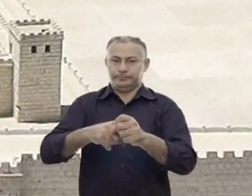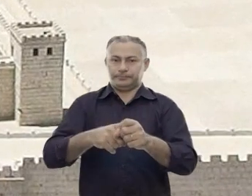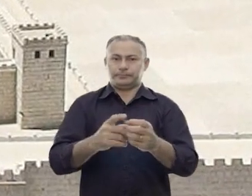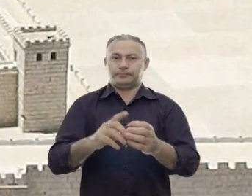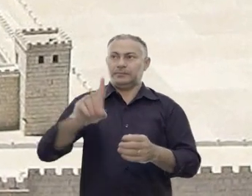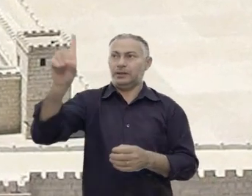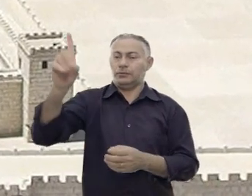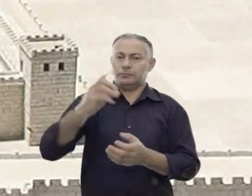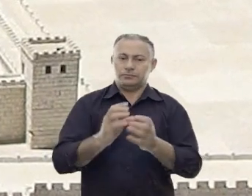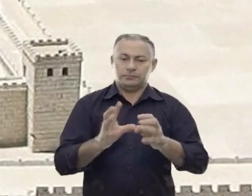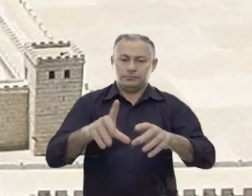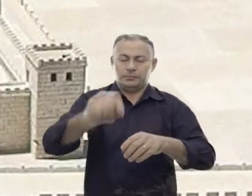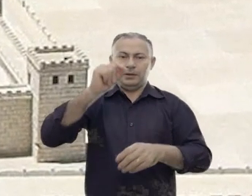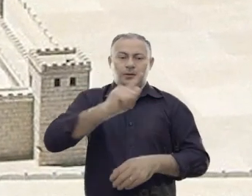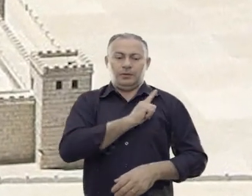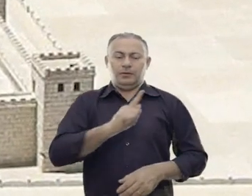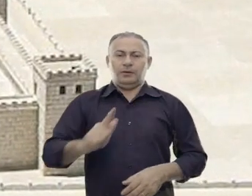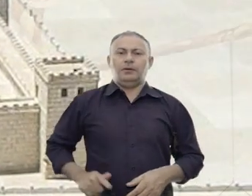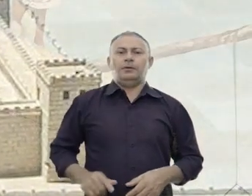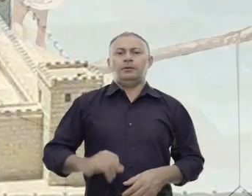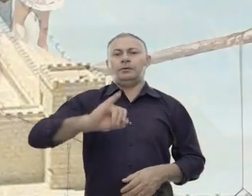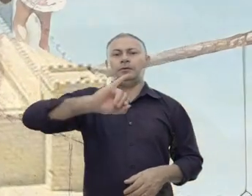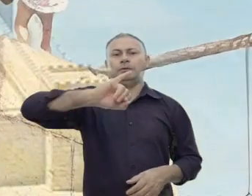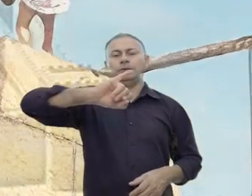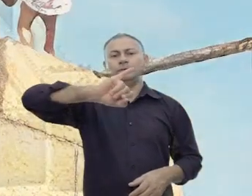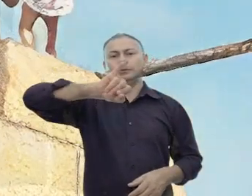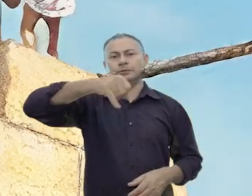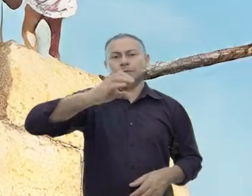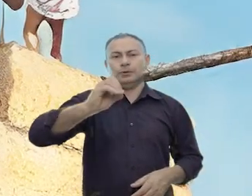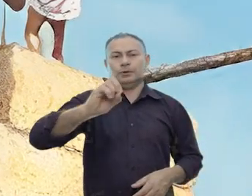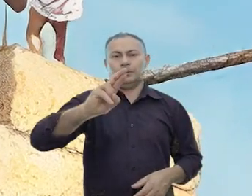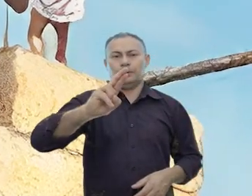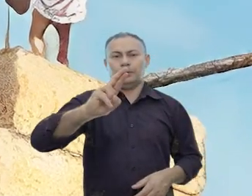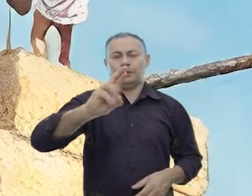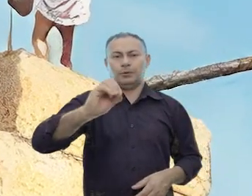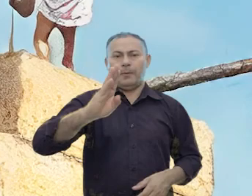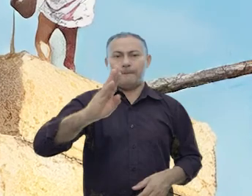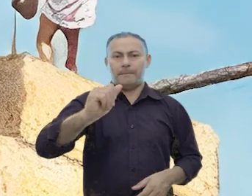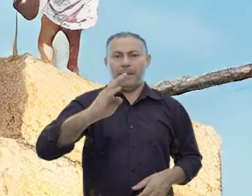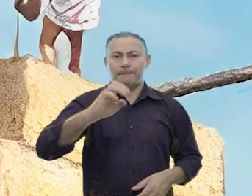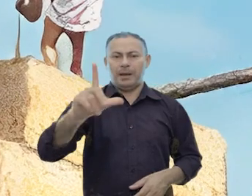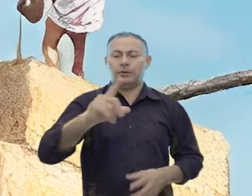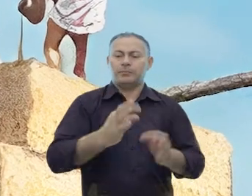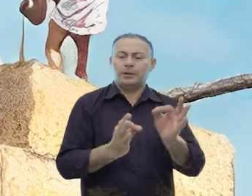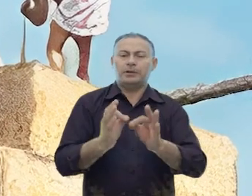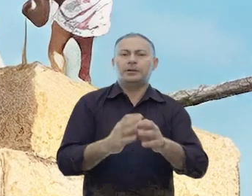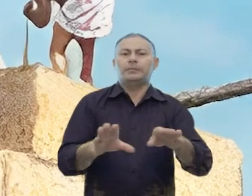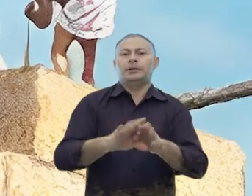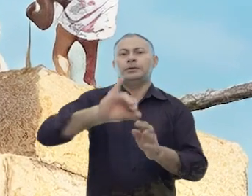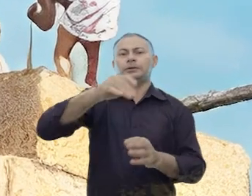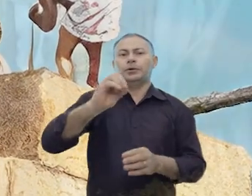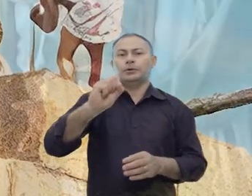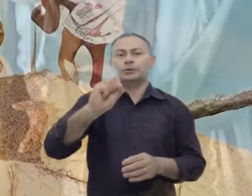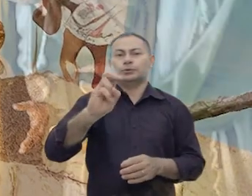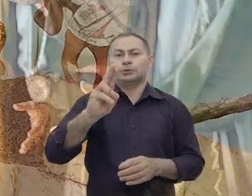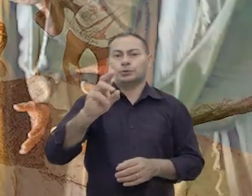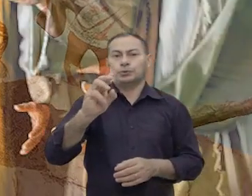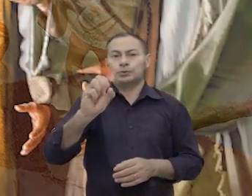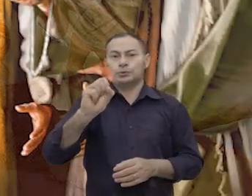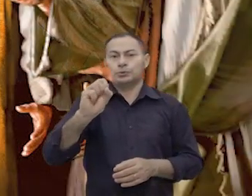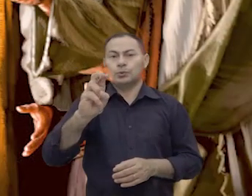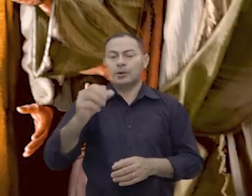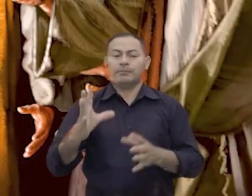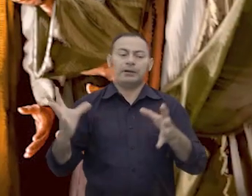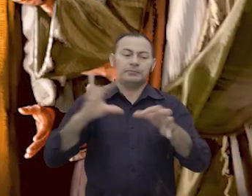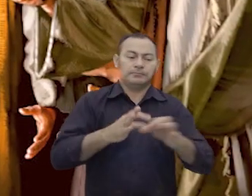desse retorno. Deus comissionou o governador Zorobabel e o sacerdote Jesua para restaurarem o templo.